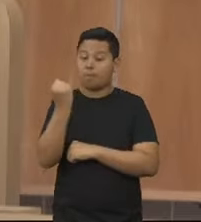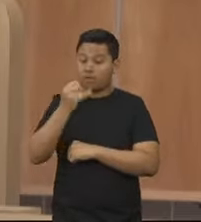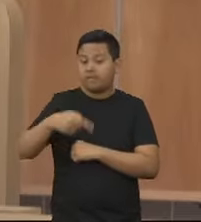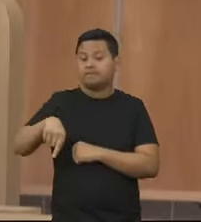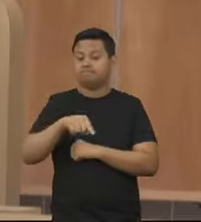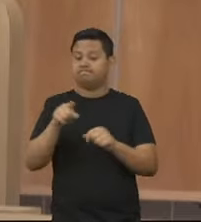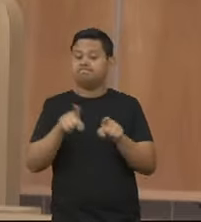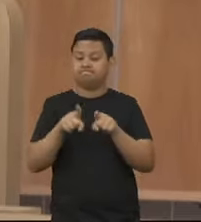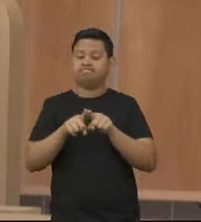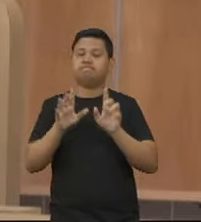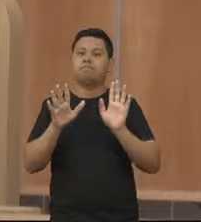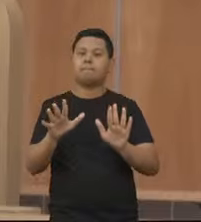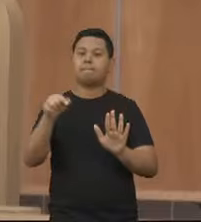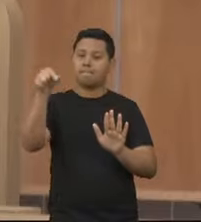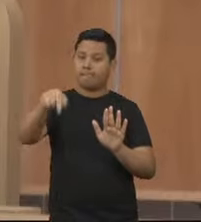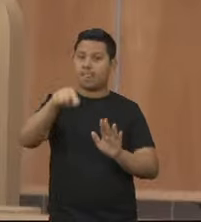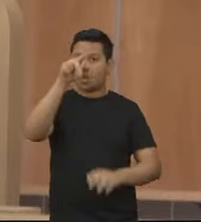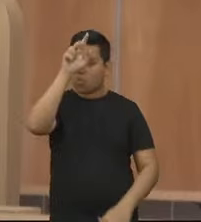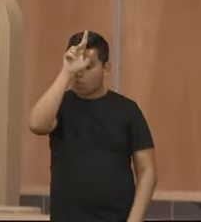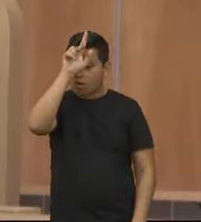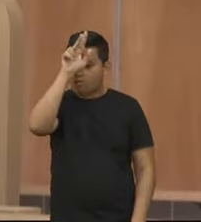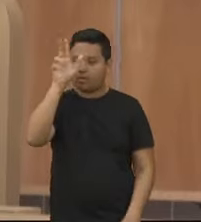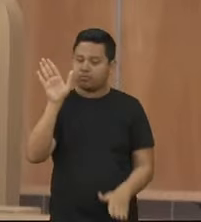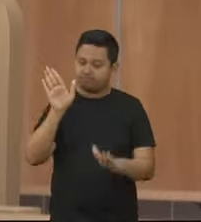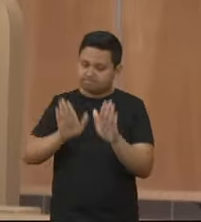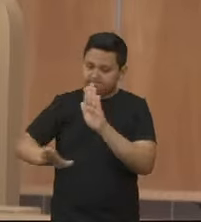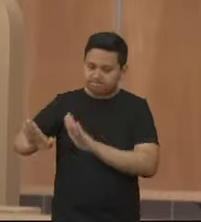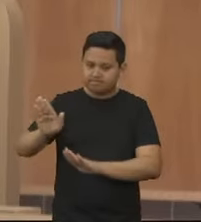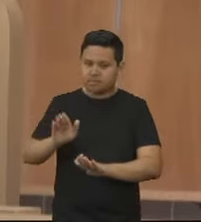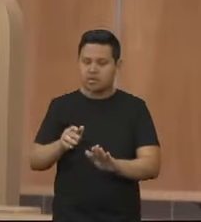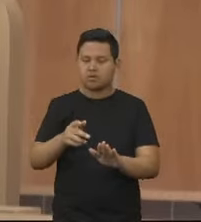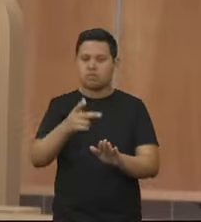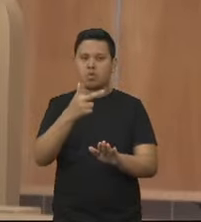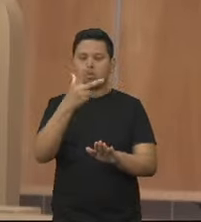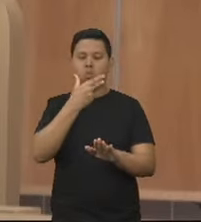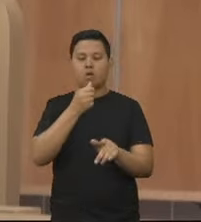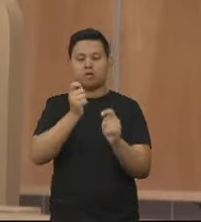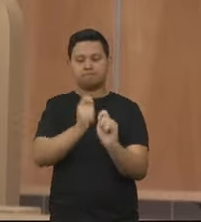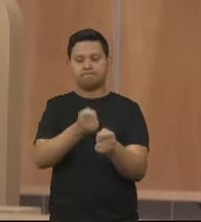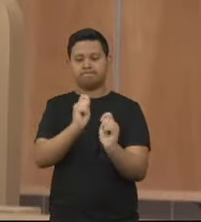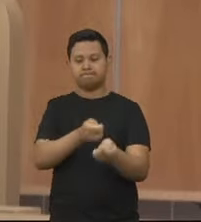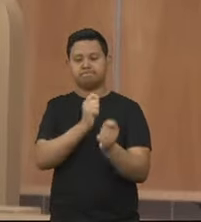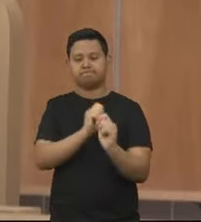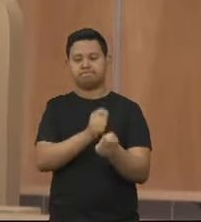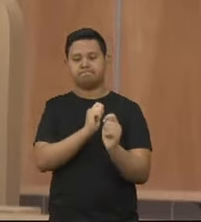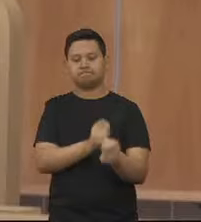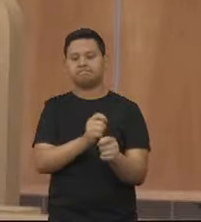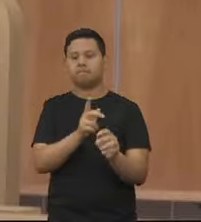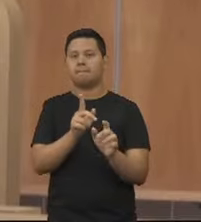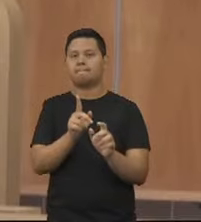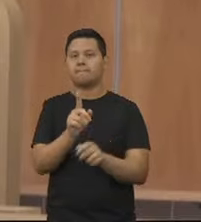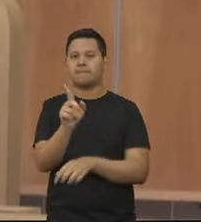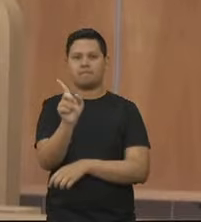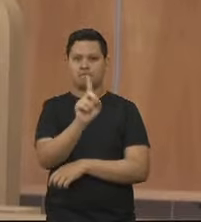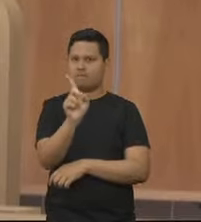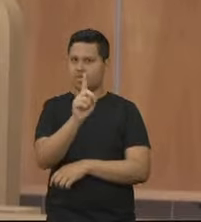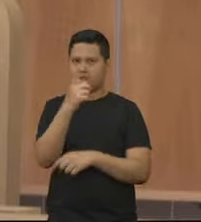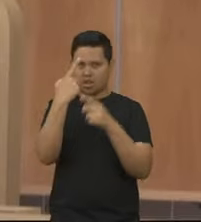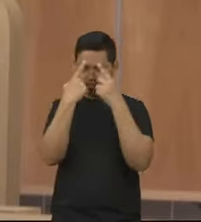isso. E esse cavalo que é cuidado pelo charreteiro, posso dizer que ele não é